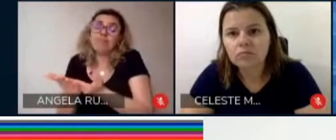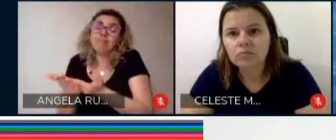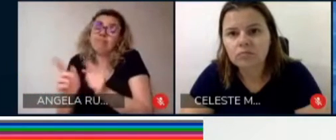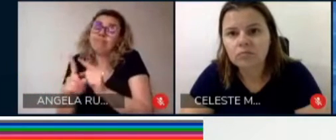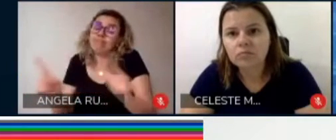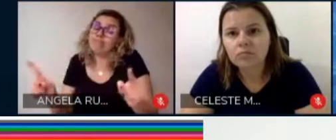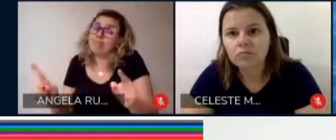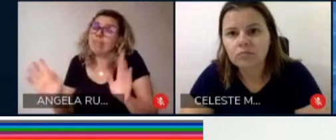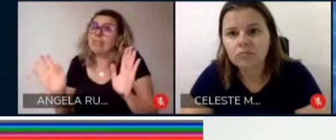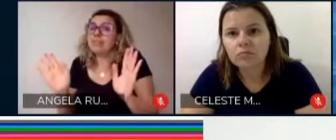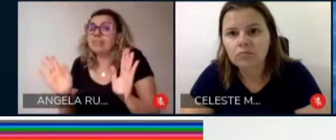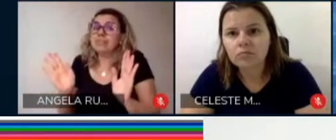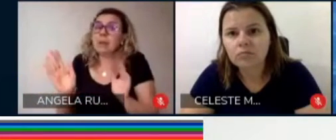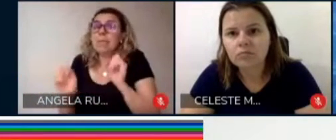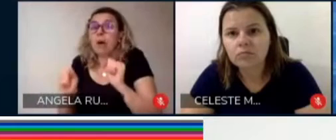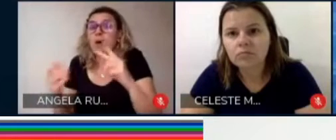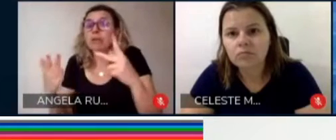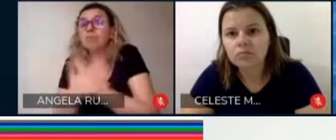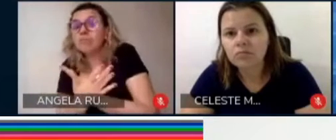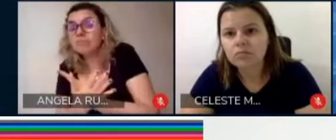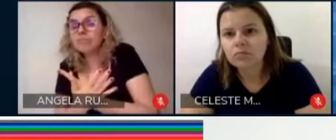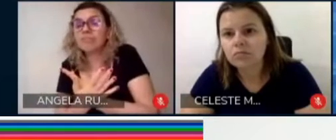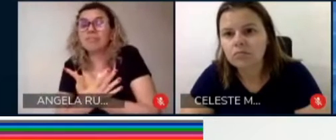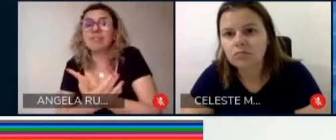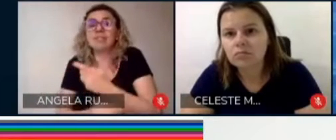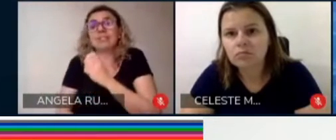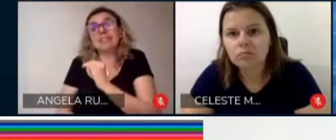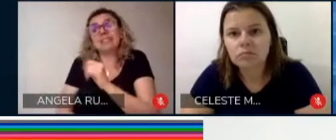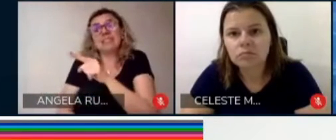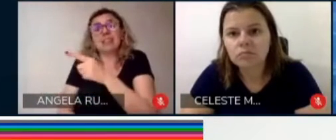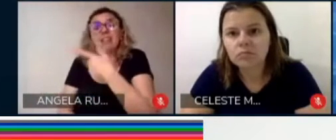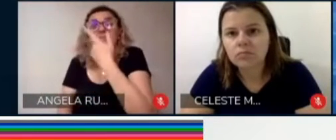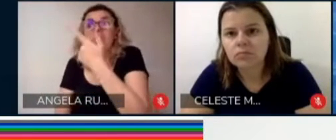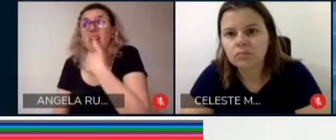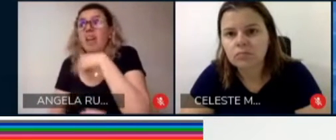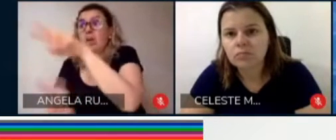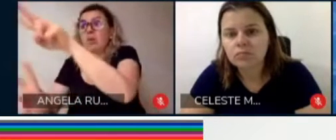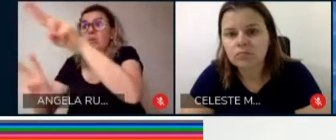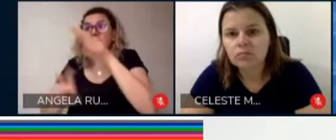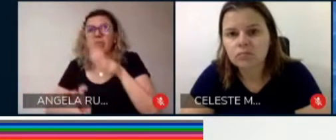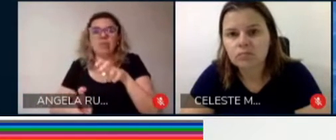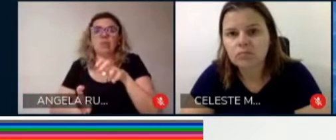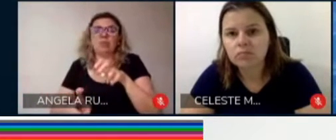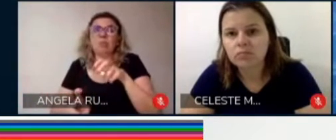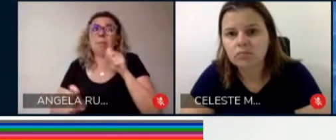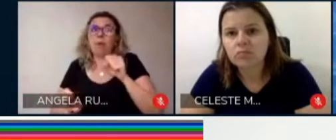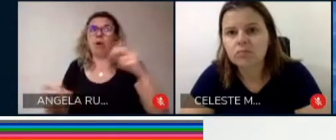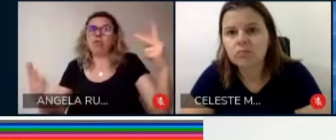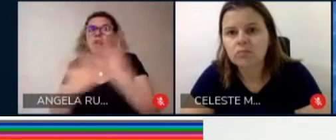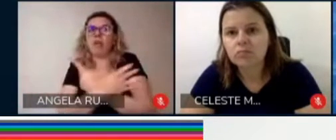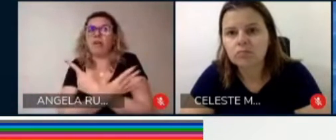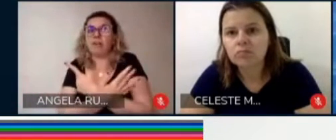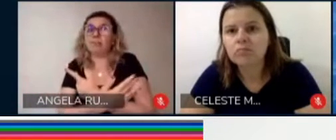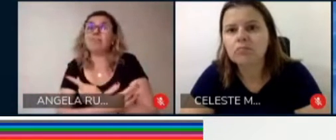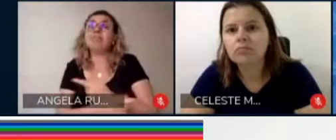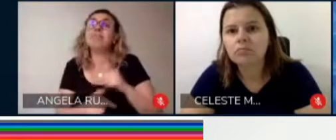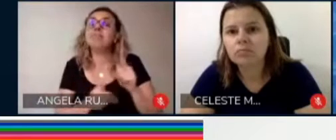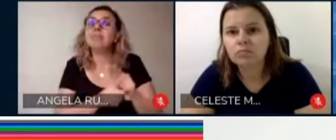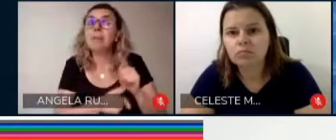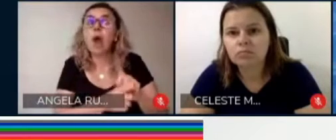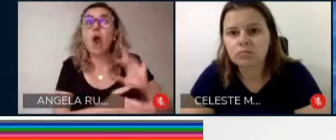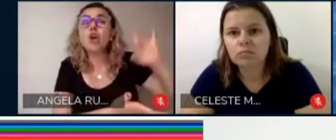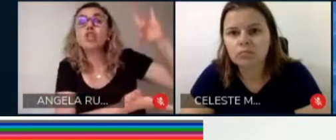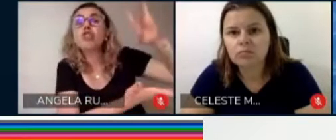né? Então, vai que eu estou reafirmando uma coisa que nem é, né? E para localizar o original de cada coisa, se eu